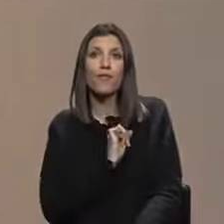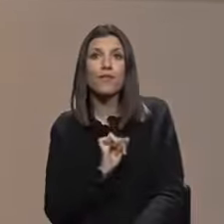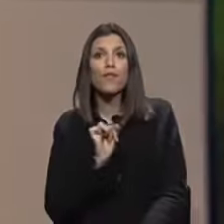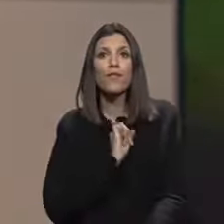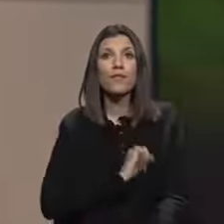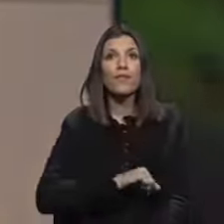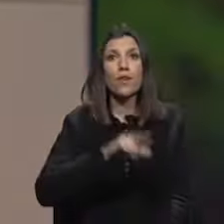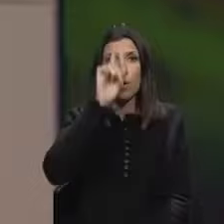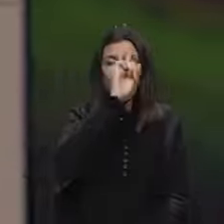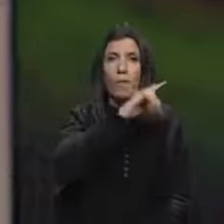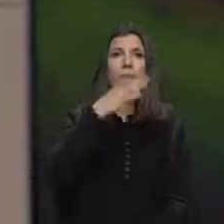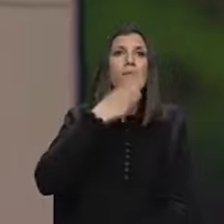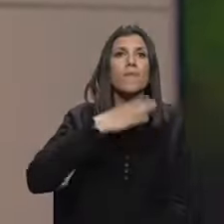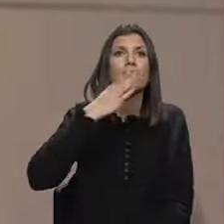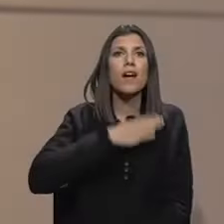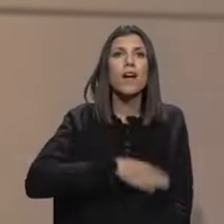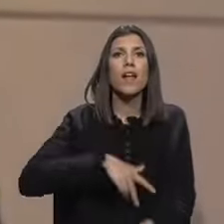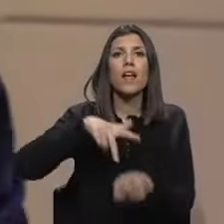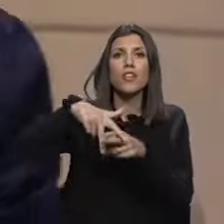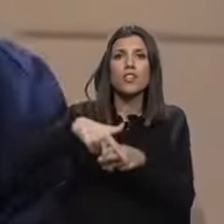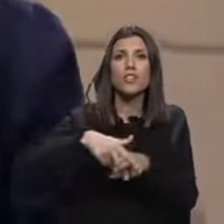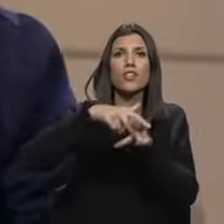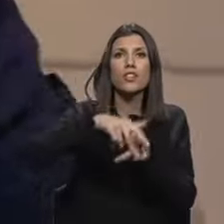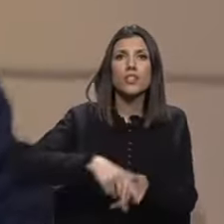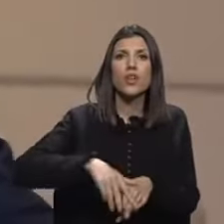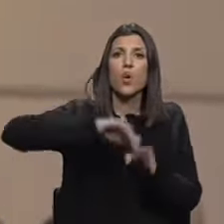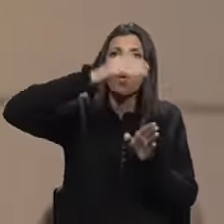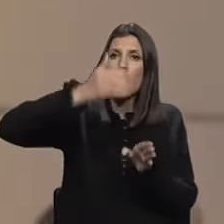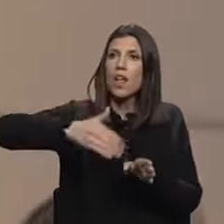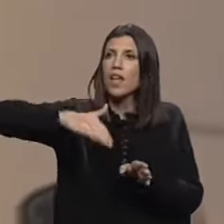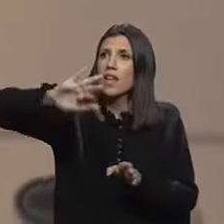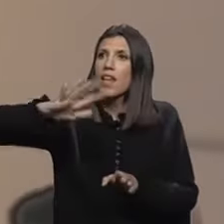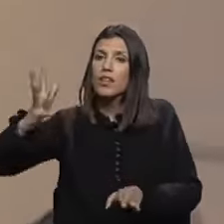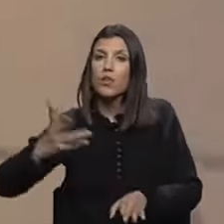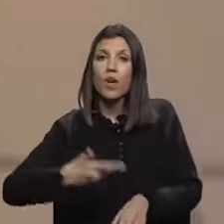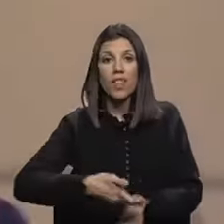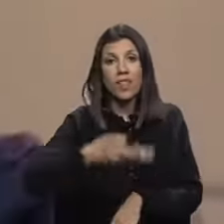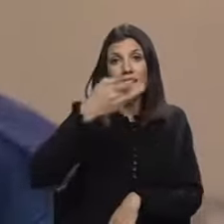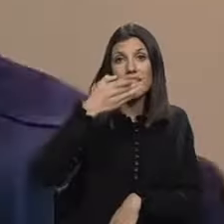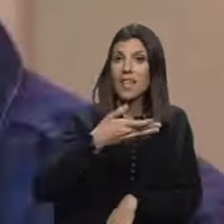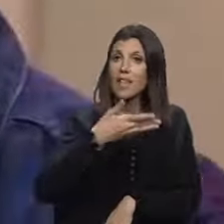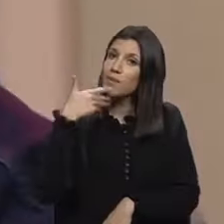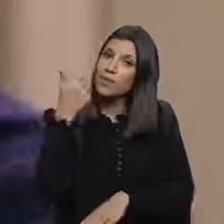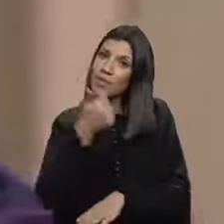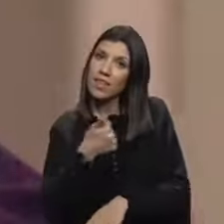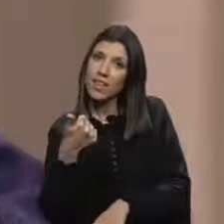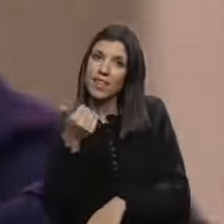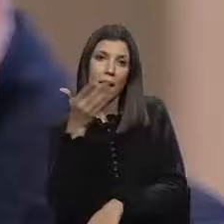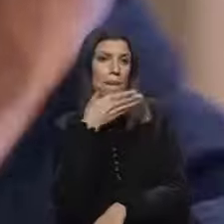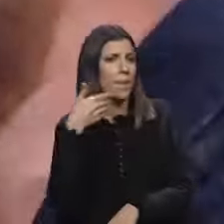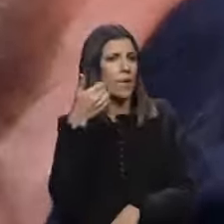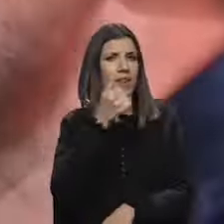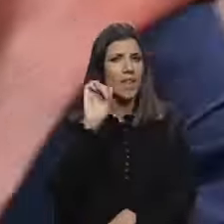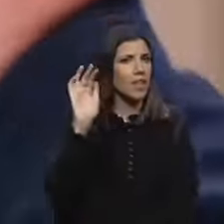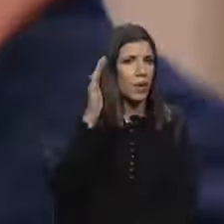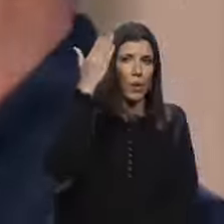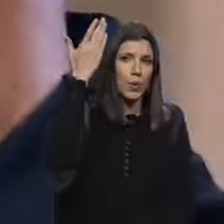vou levar caixa de colinas. Oh, bonita, tão